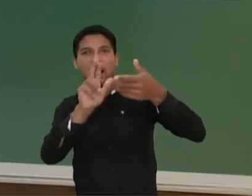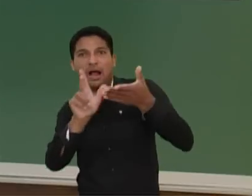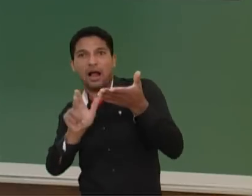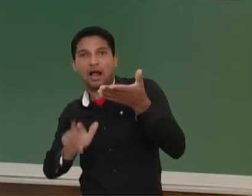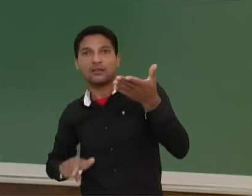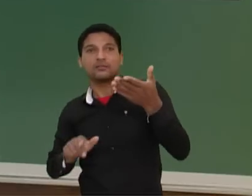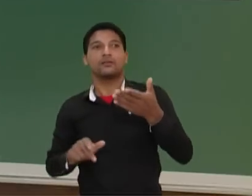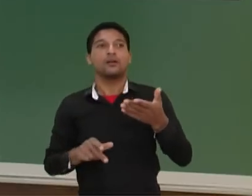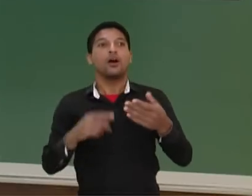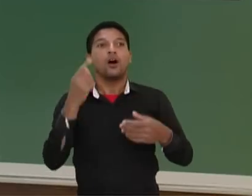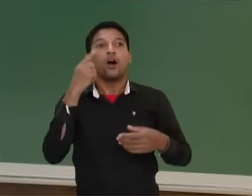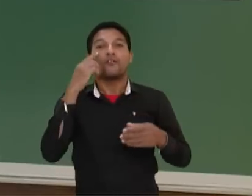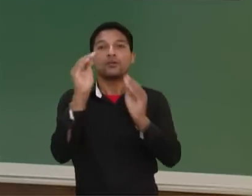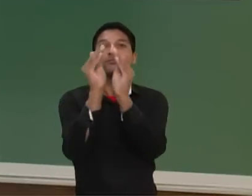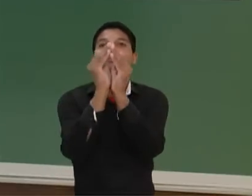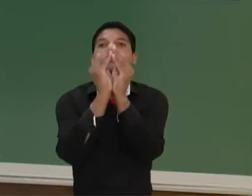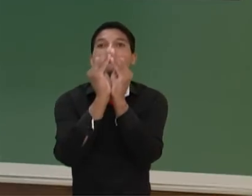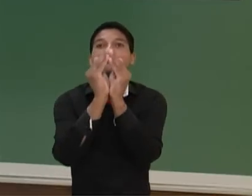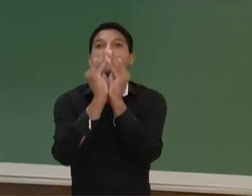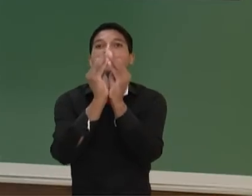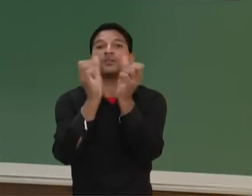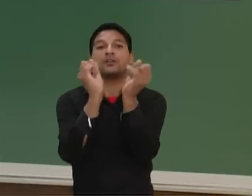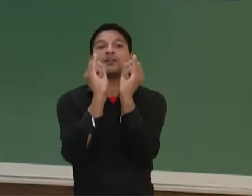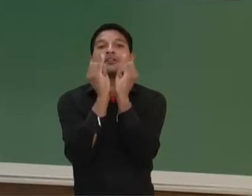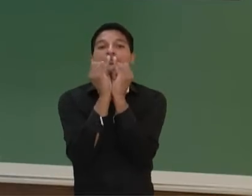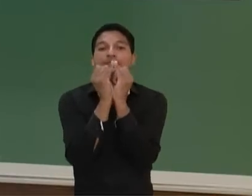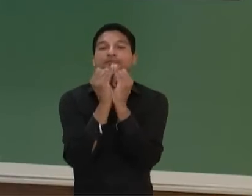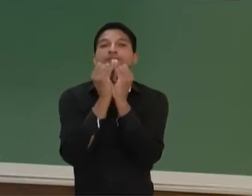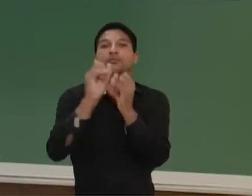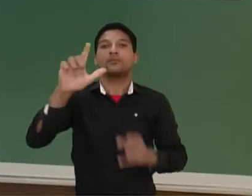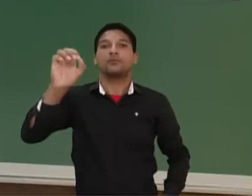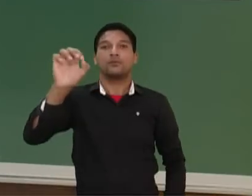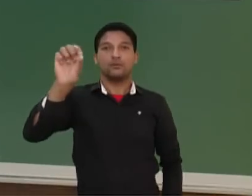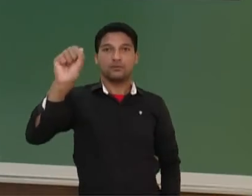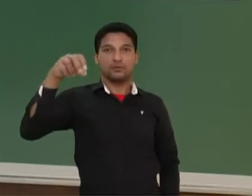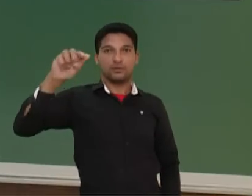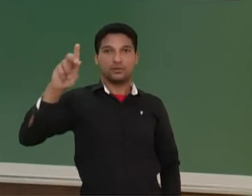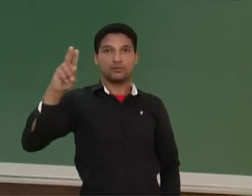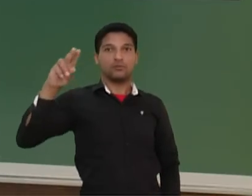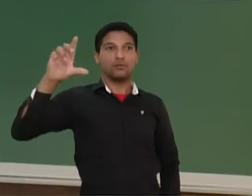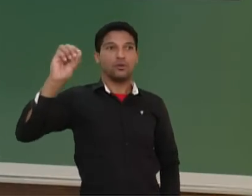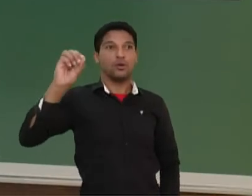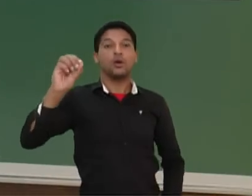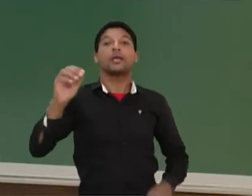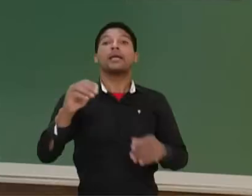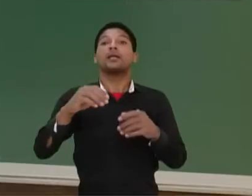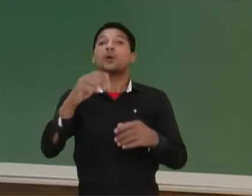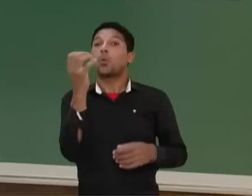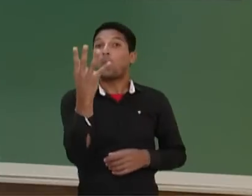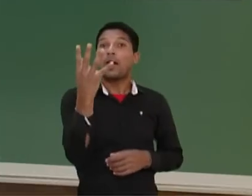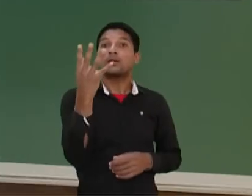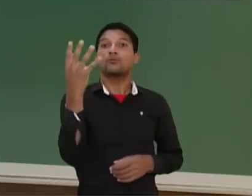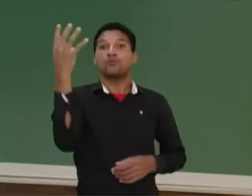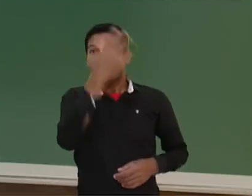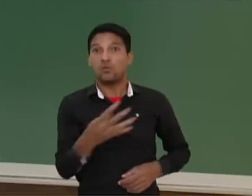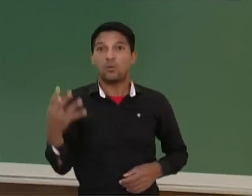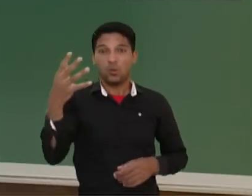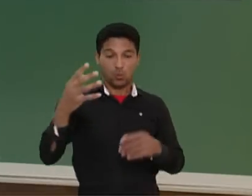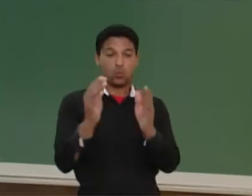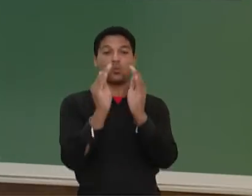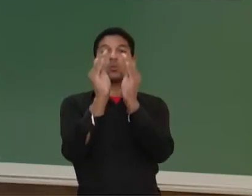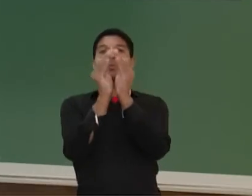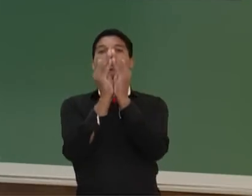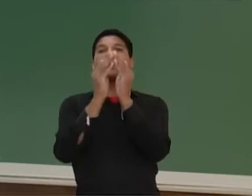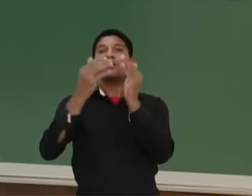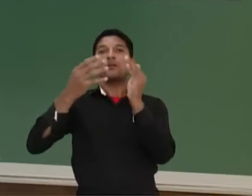anterior? Losango, escreva direitinho, tá? Ele é um paralelogramo em que os 4 lados são iguais. Veja,